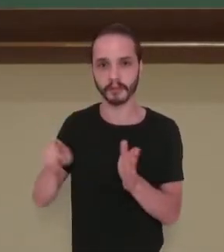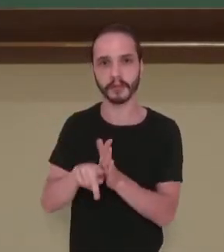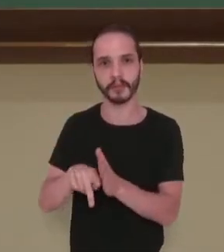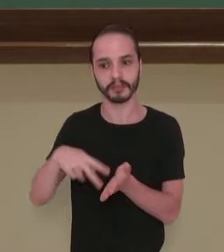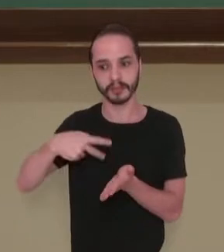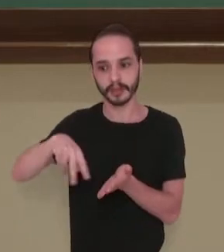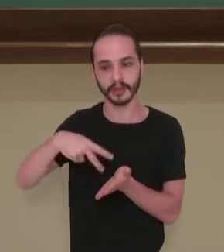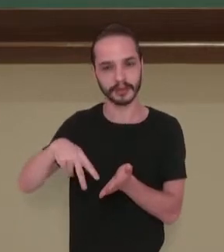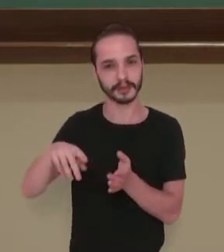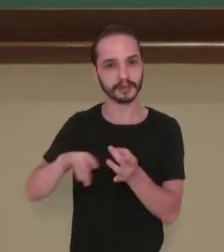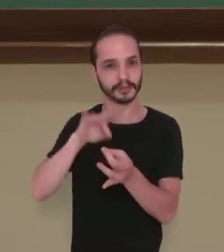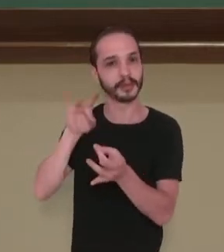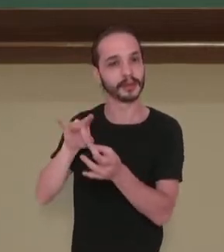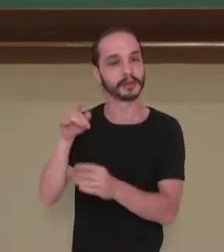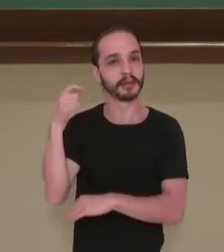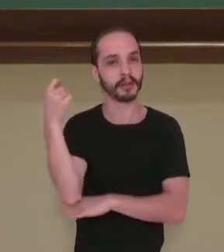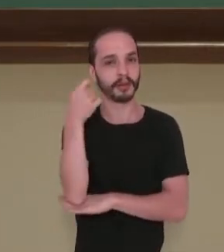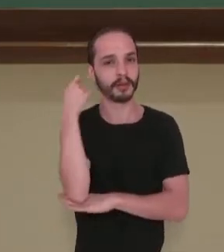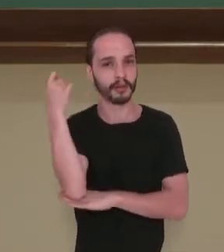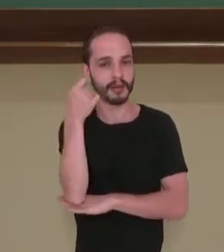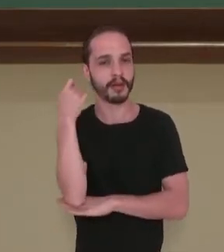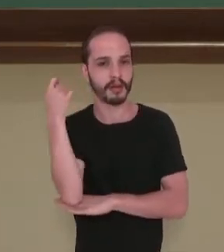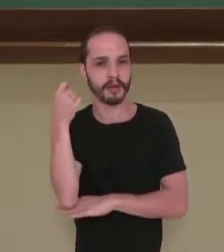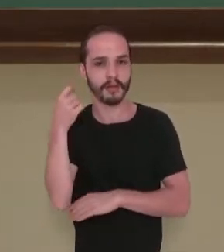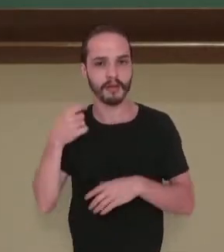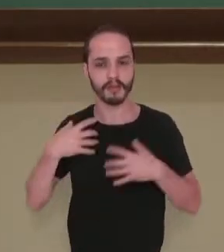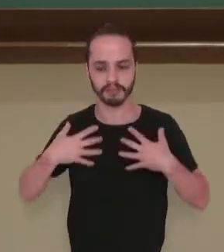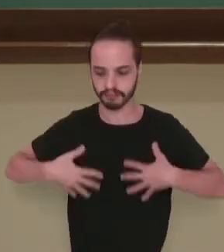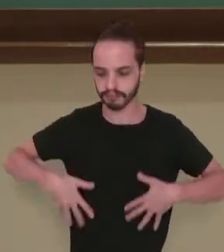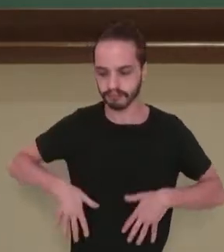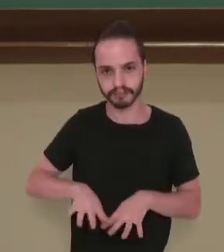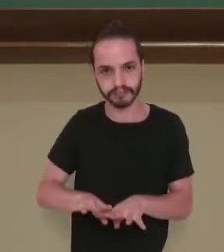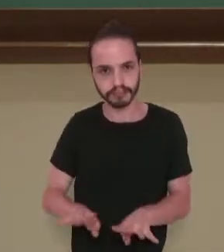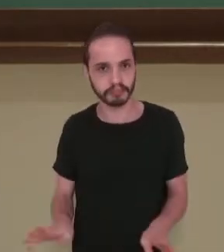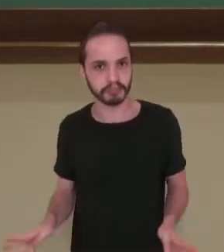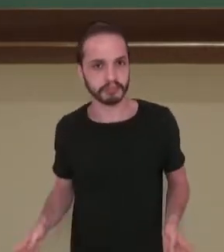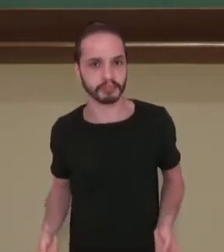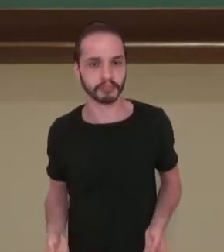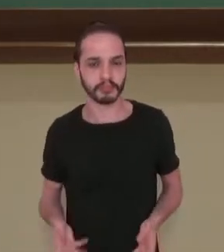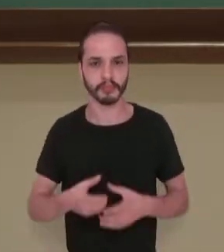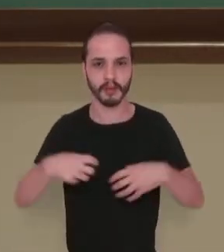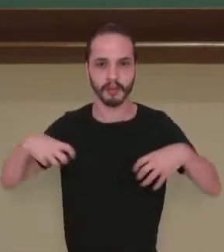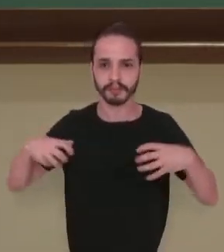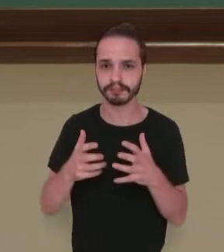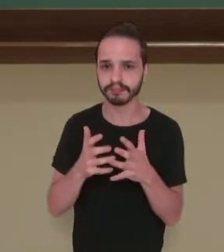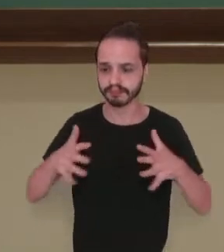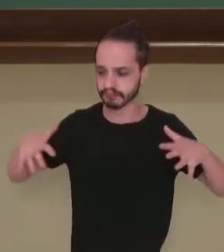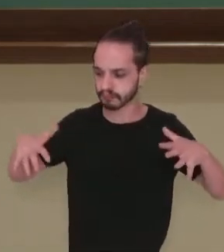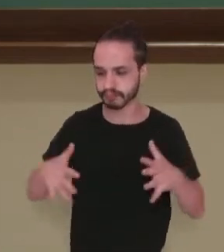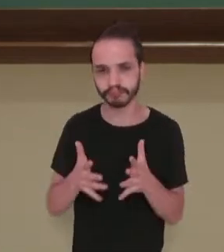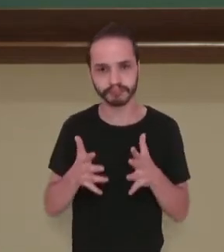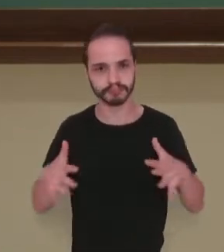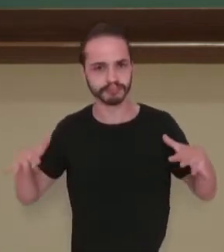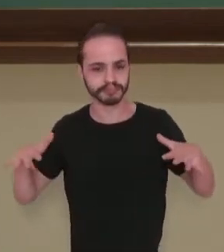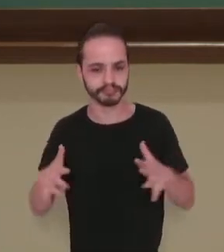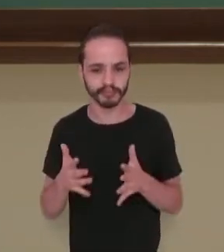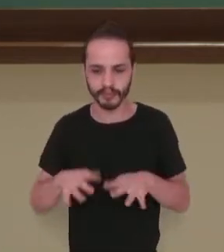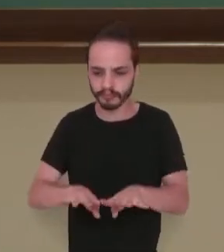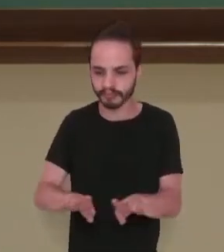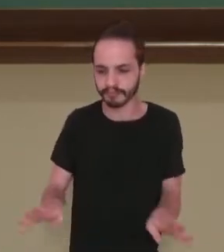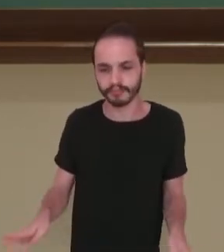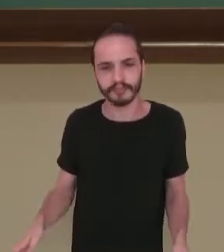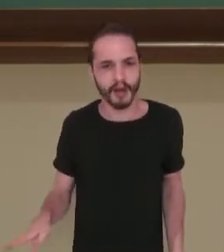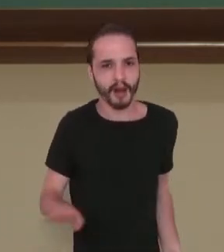gaúcha, né, usam aquelas gaitas lá, tem aqueles vestidos bem rodados,